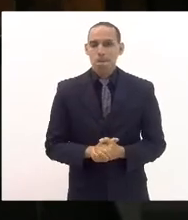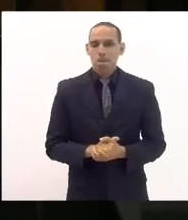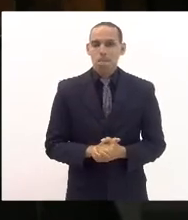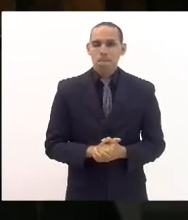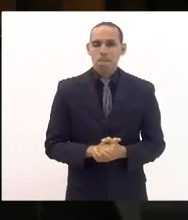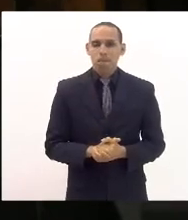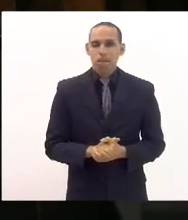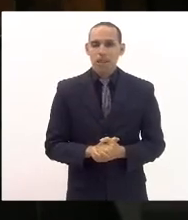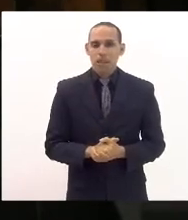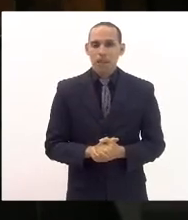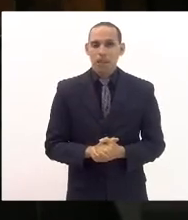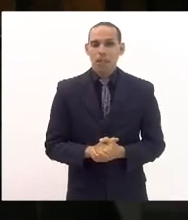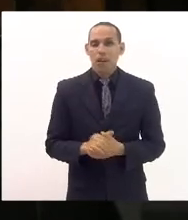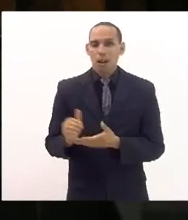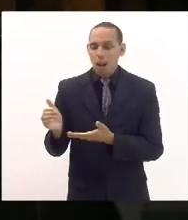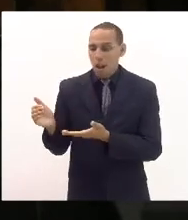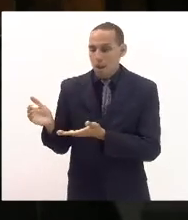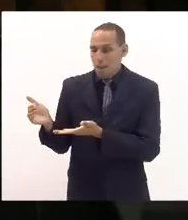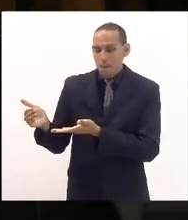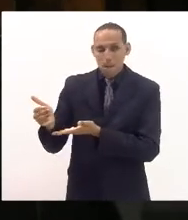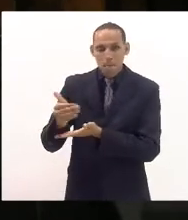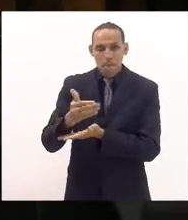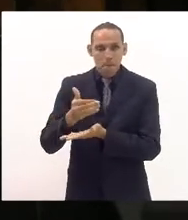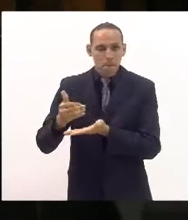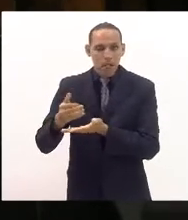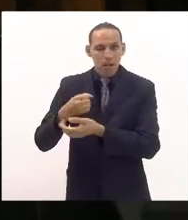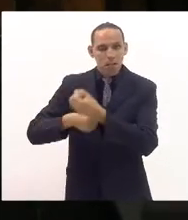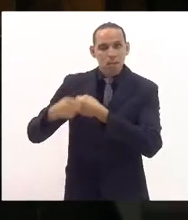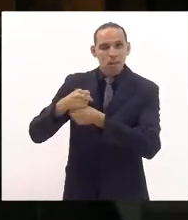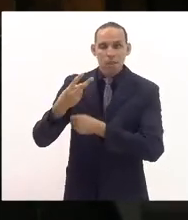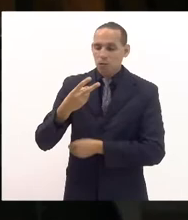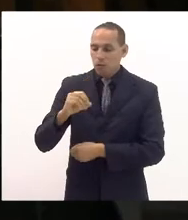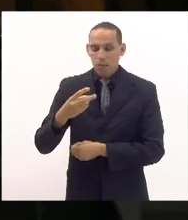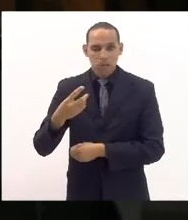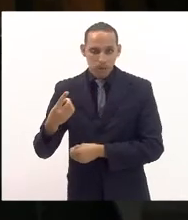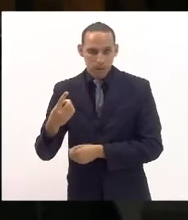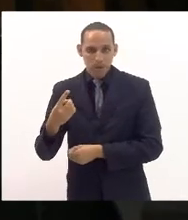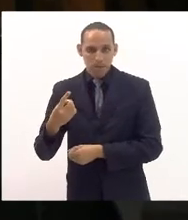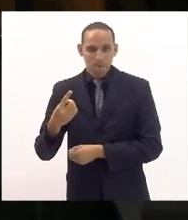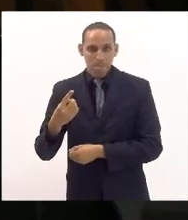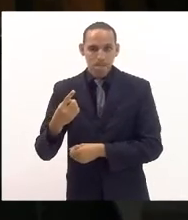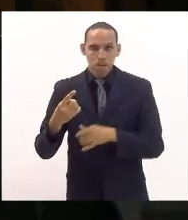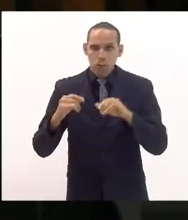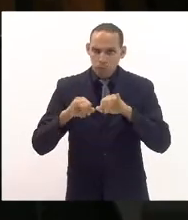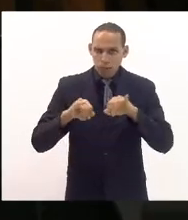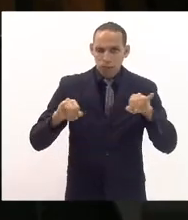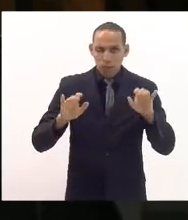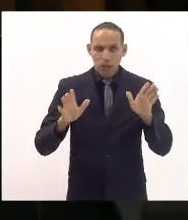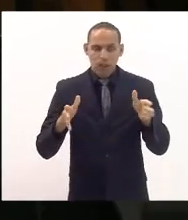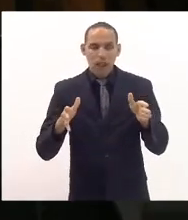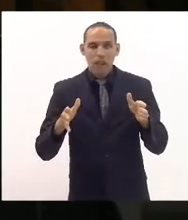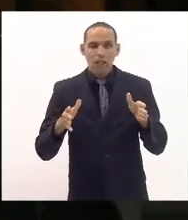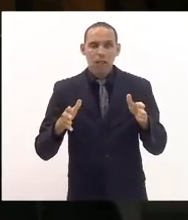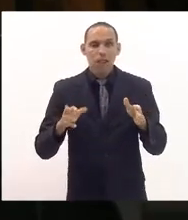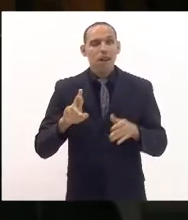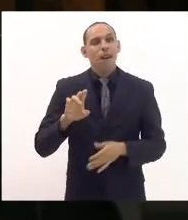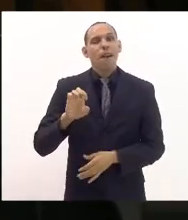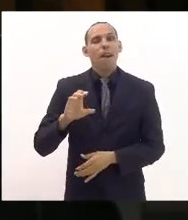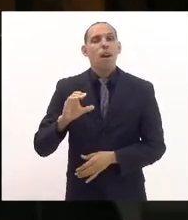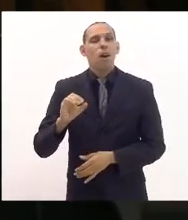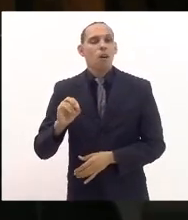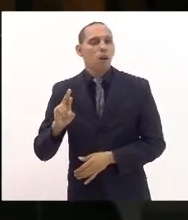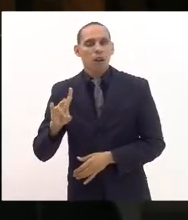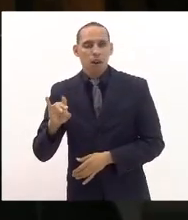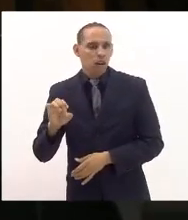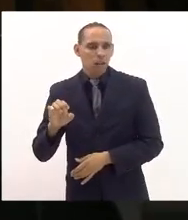a arrecadação de 21 E conforme foi divulgado foi recorde